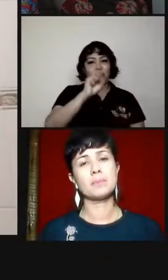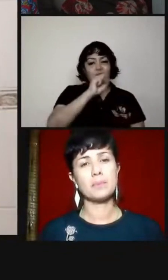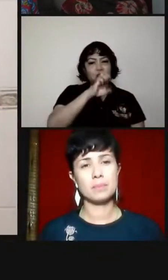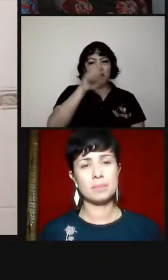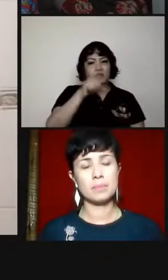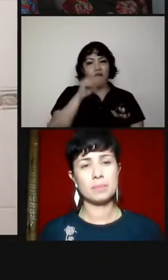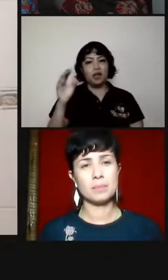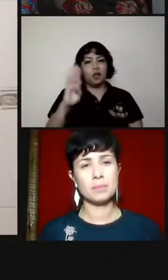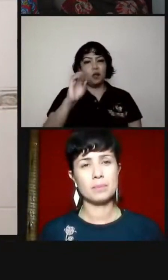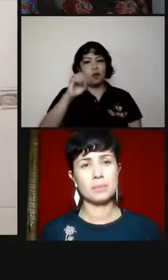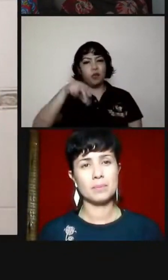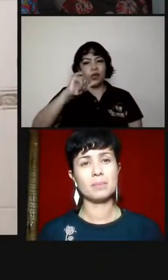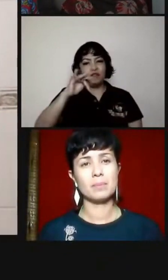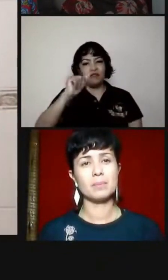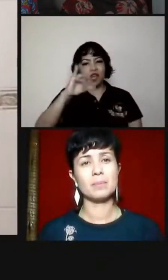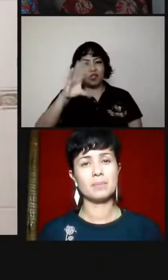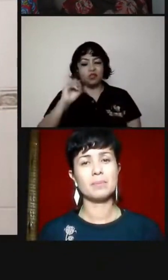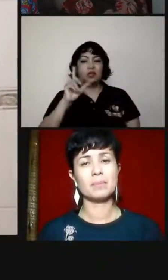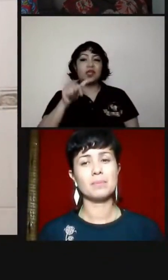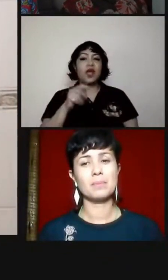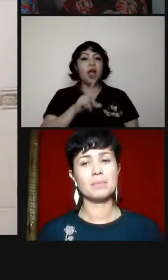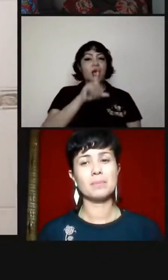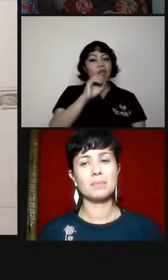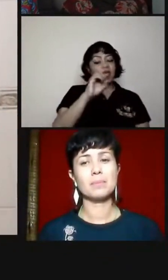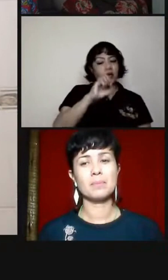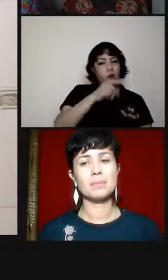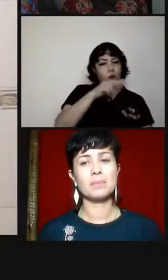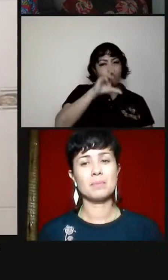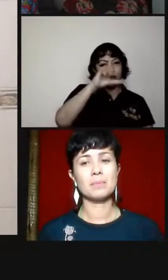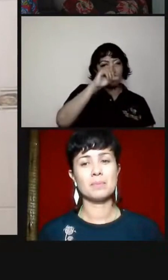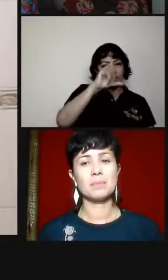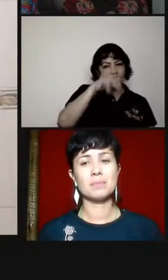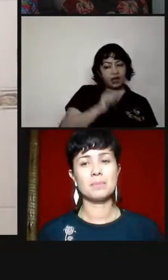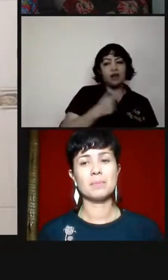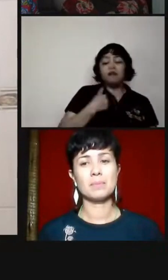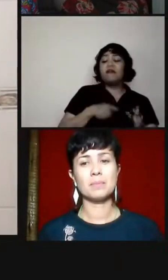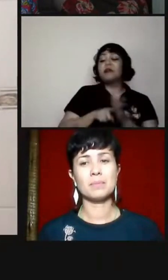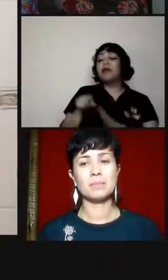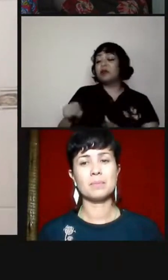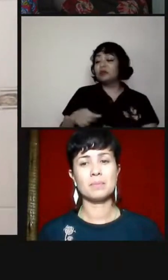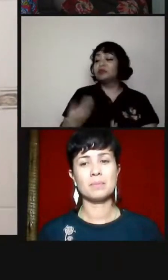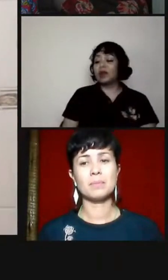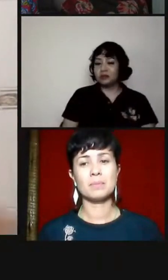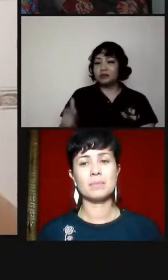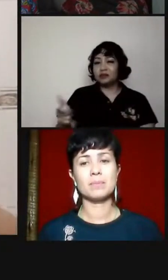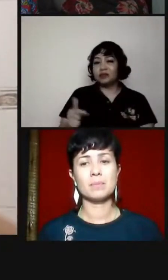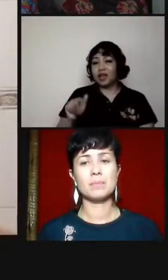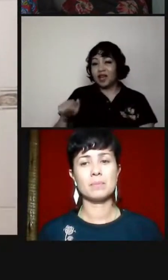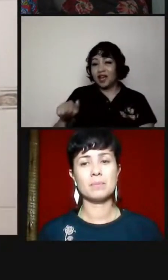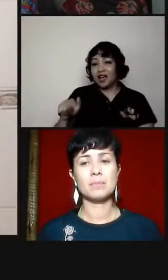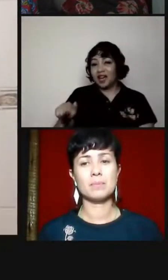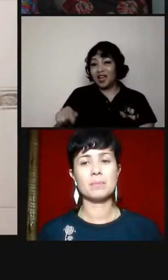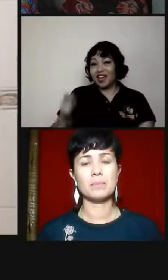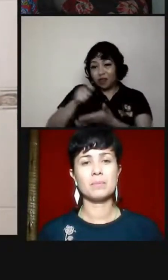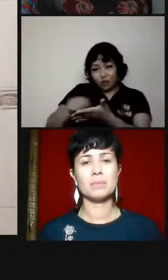consultar o José Bonifácio. Então é interessante esse momento, né? Que ele era um consultor, ele era, a gente fala, a mão,